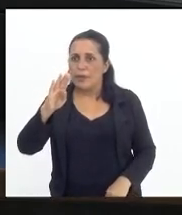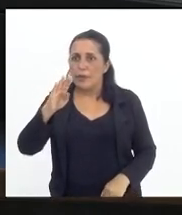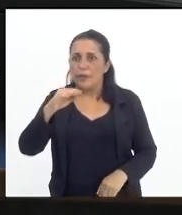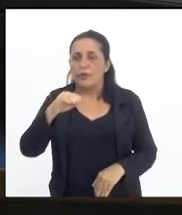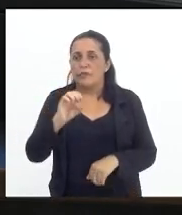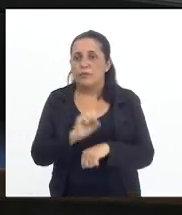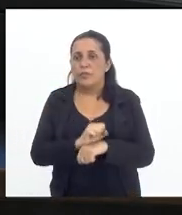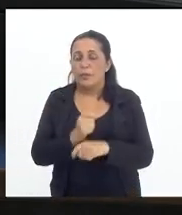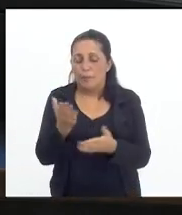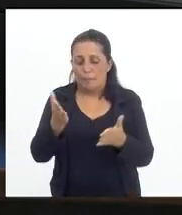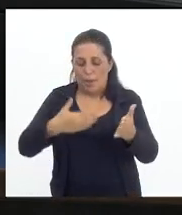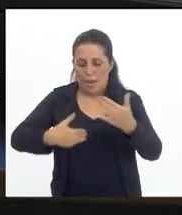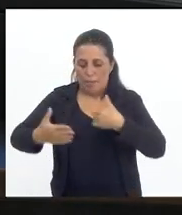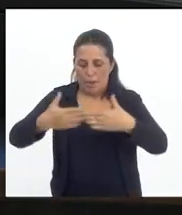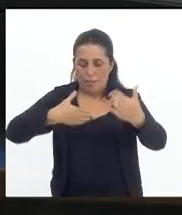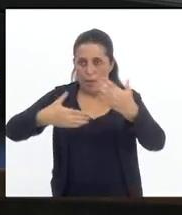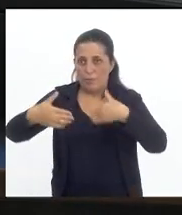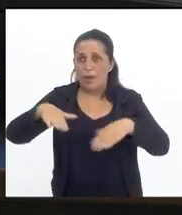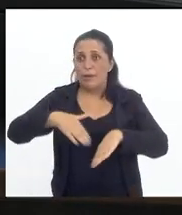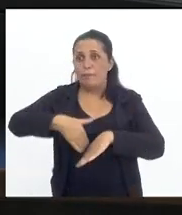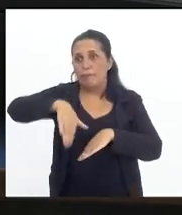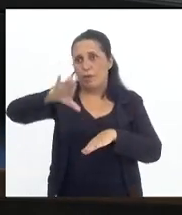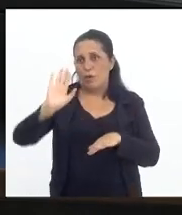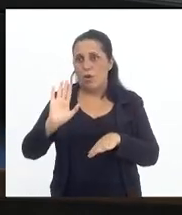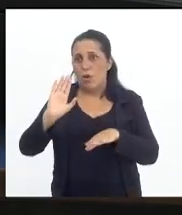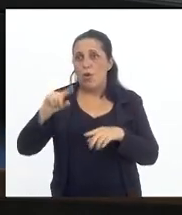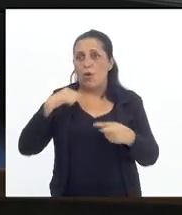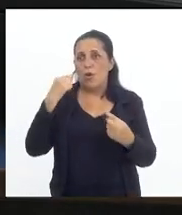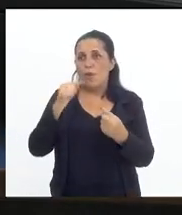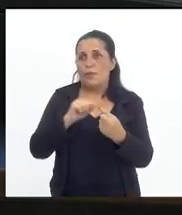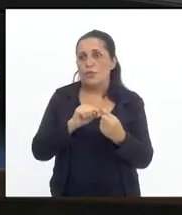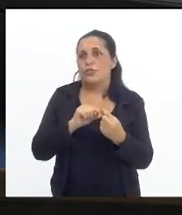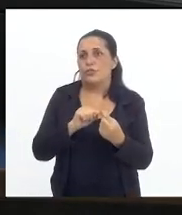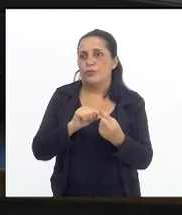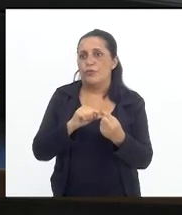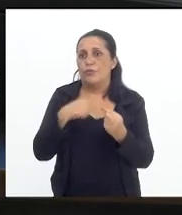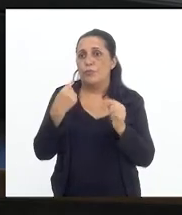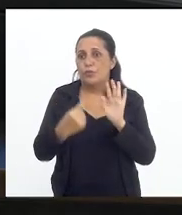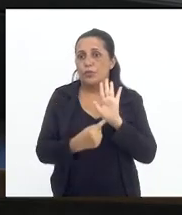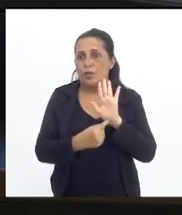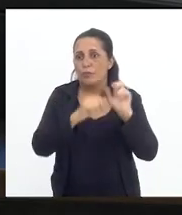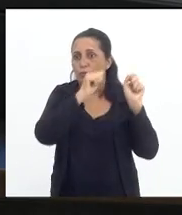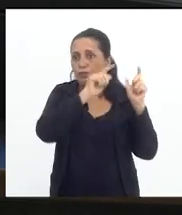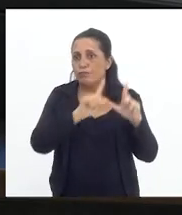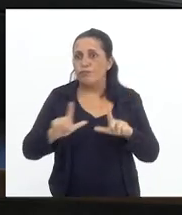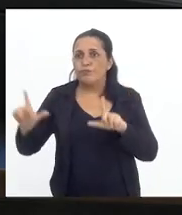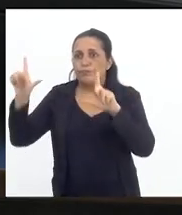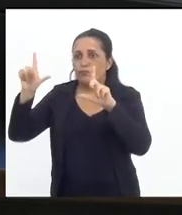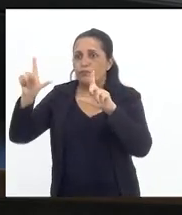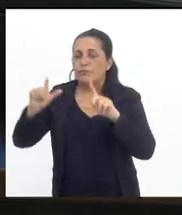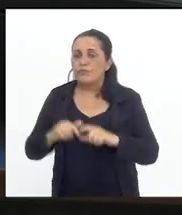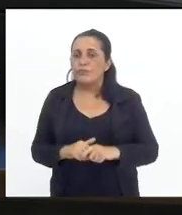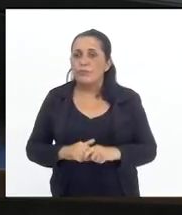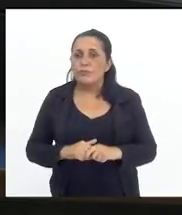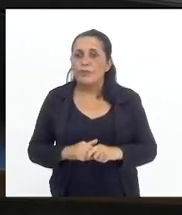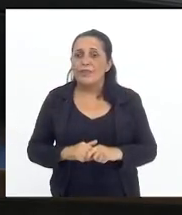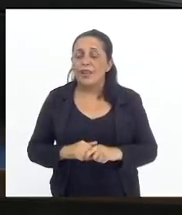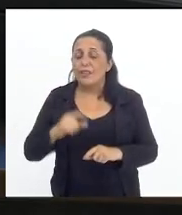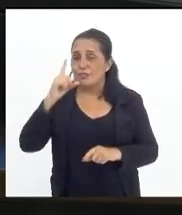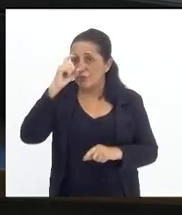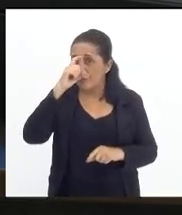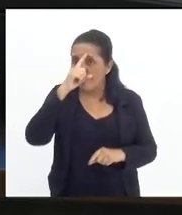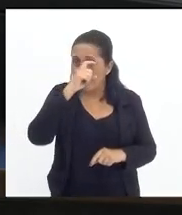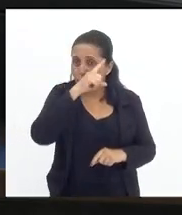Esse é um objetivo nosso O que é é nós mostraremos no slide seguinte a grande